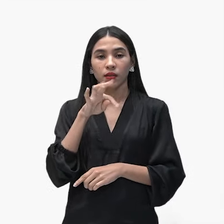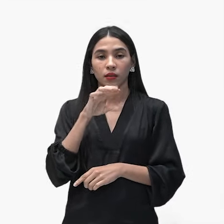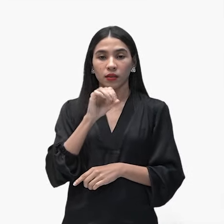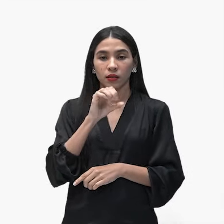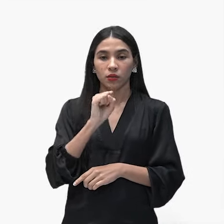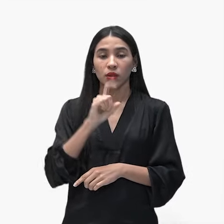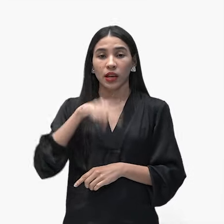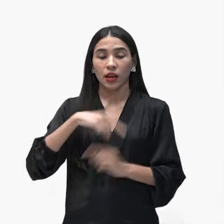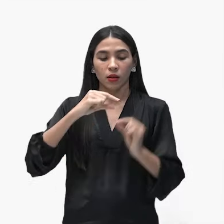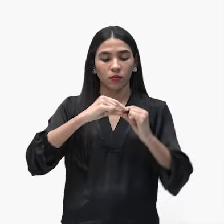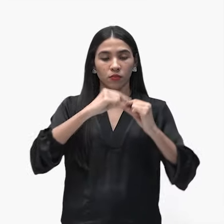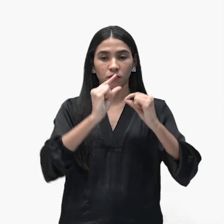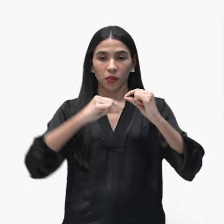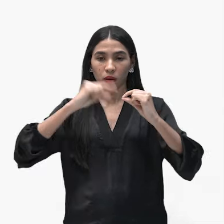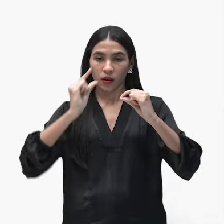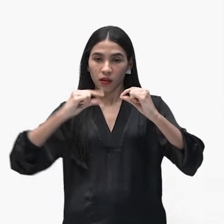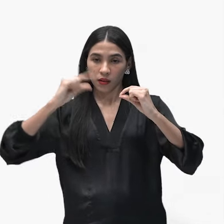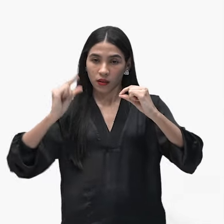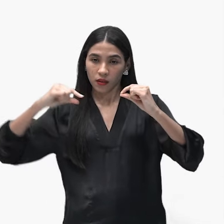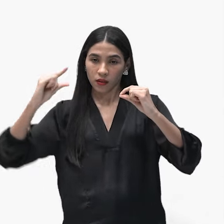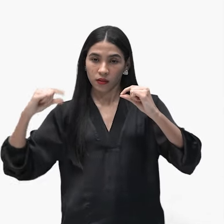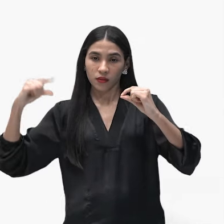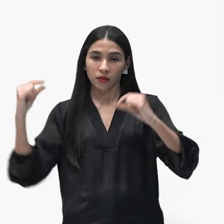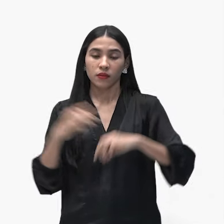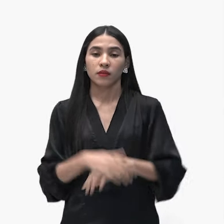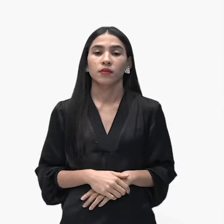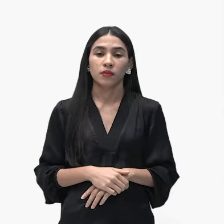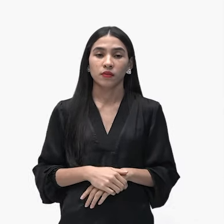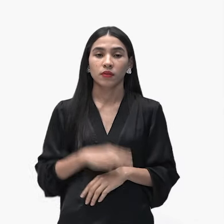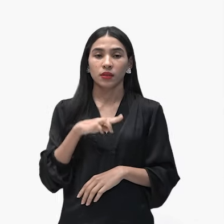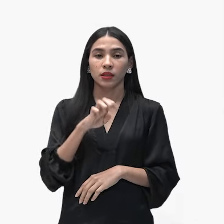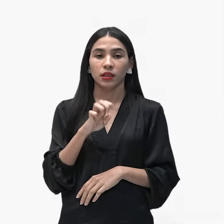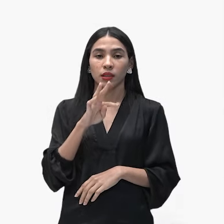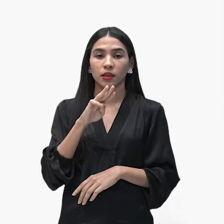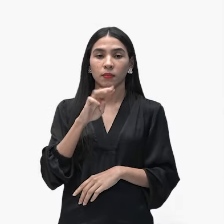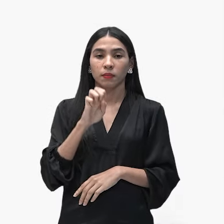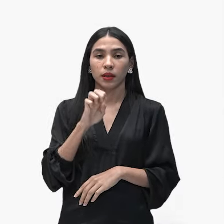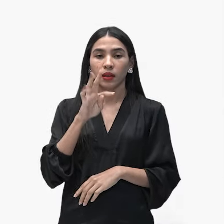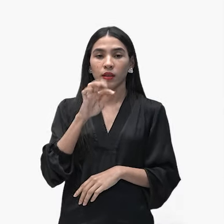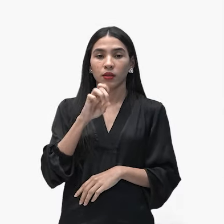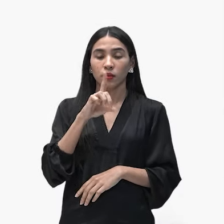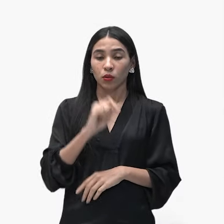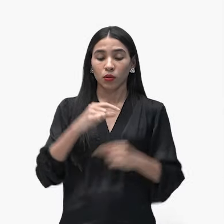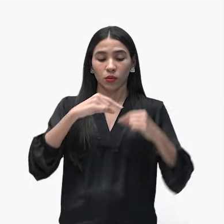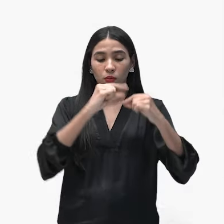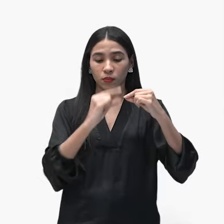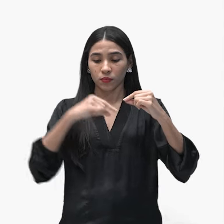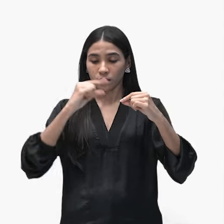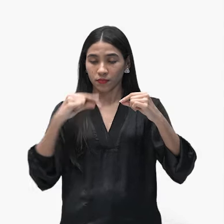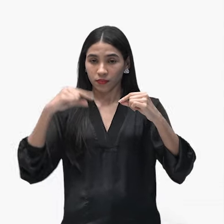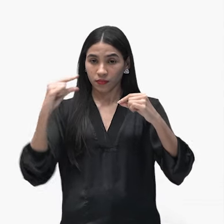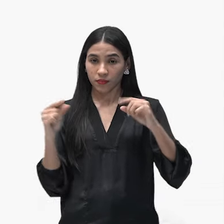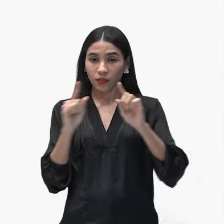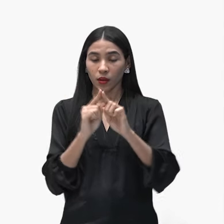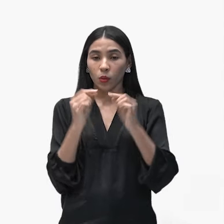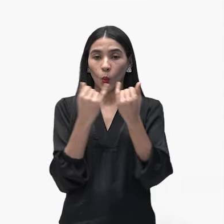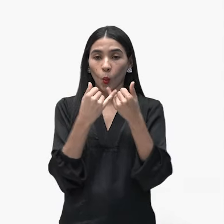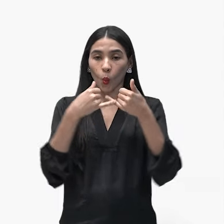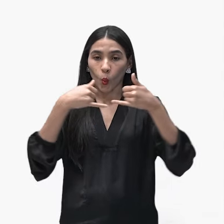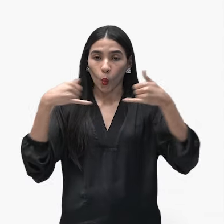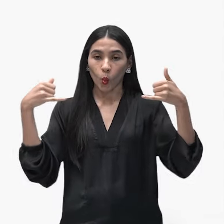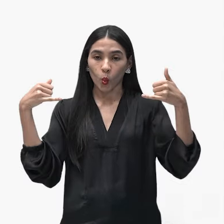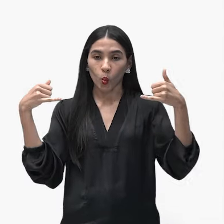vermes que possuem o corpo alongado, são nematódeos, corpo alongado, cilíndrico e afilado nas